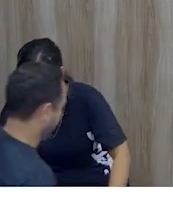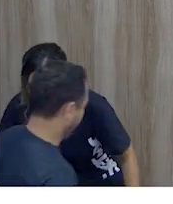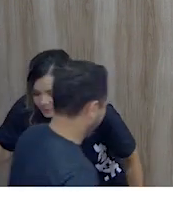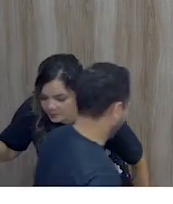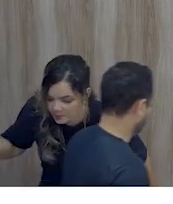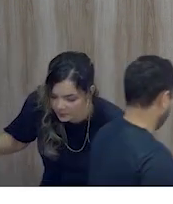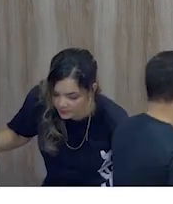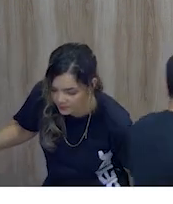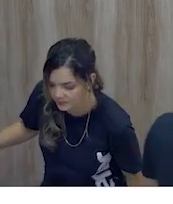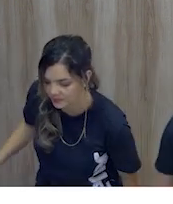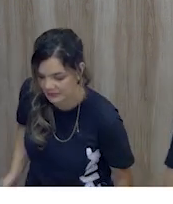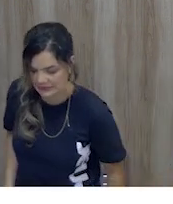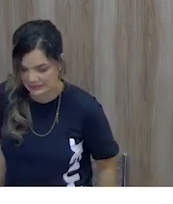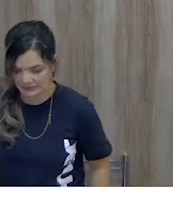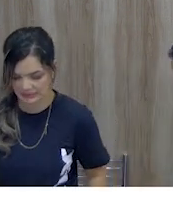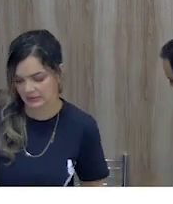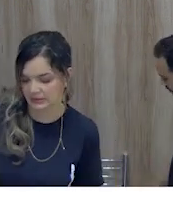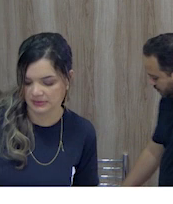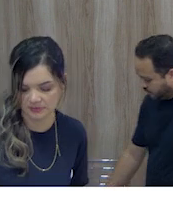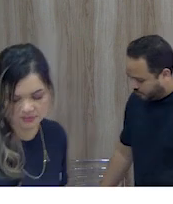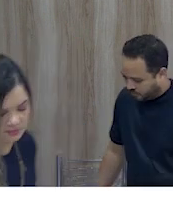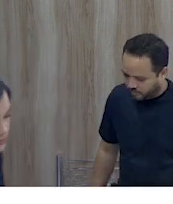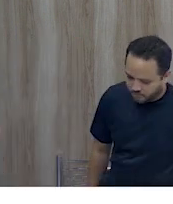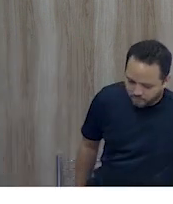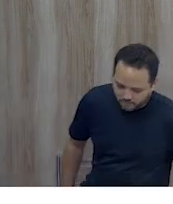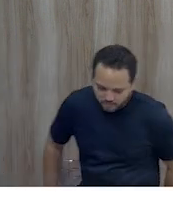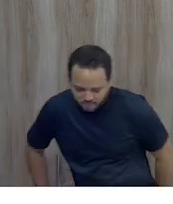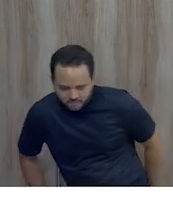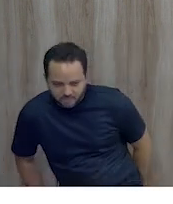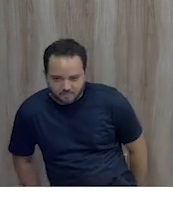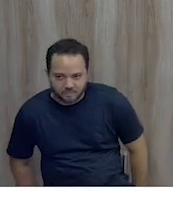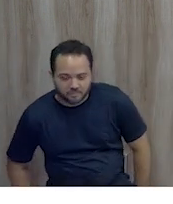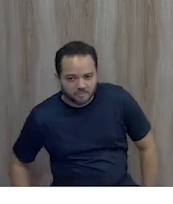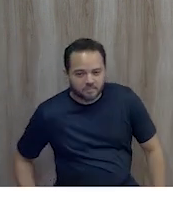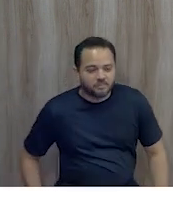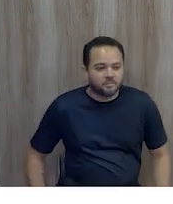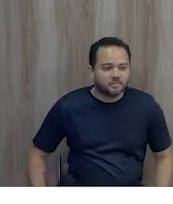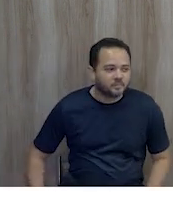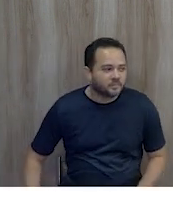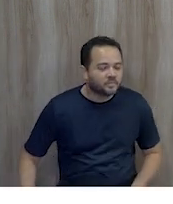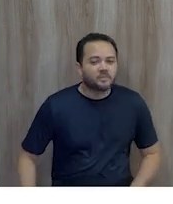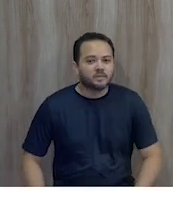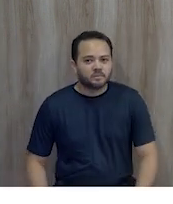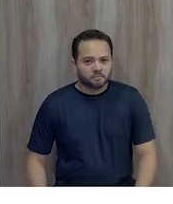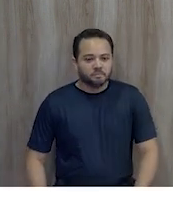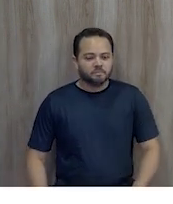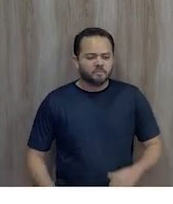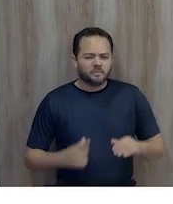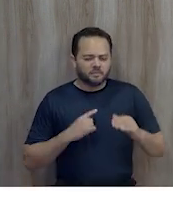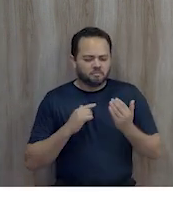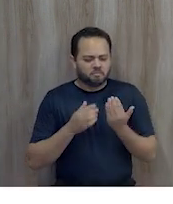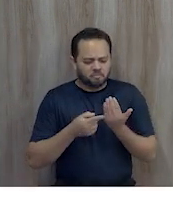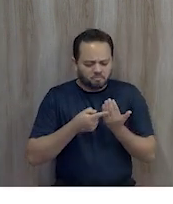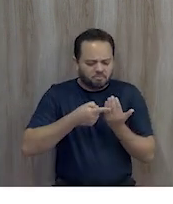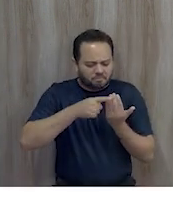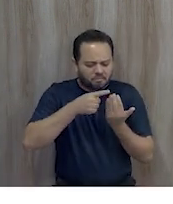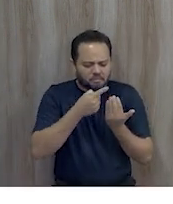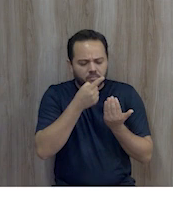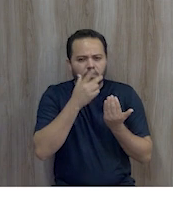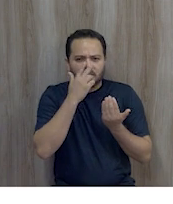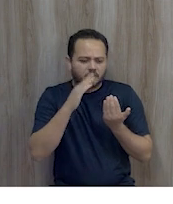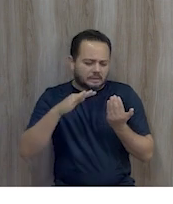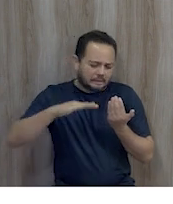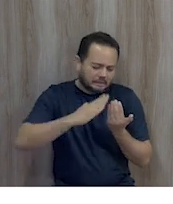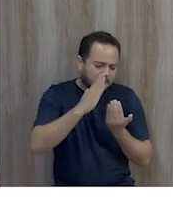gente vai restaurar até a junção cemento-esmalte, certo? A gente tem aquele degrau, aquela lesão em formato de cunha, a gente